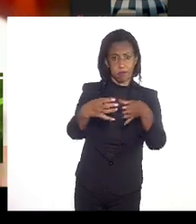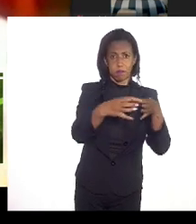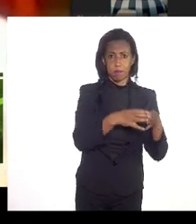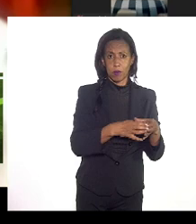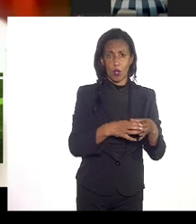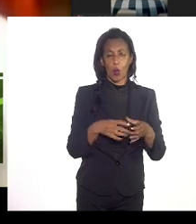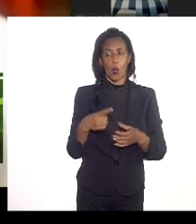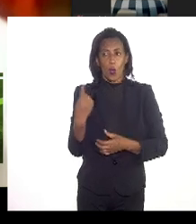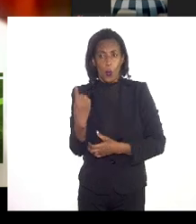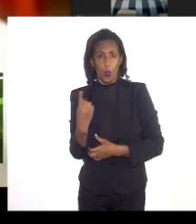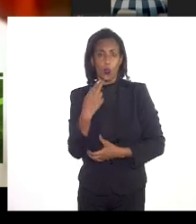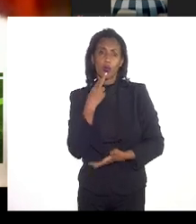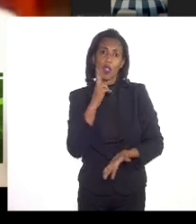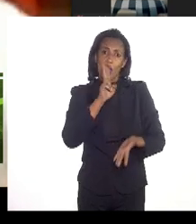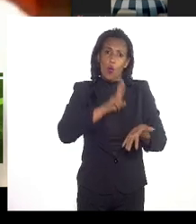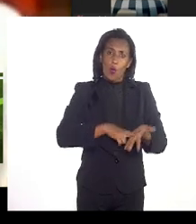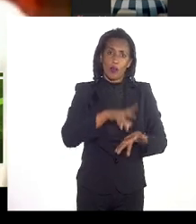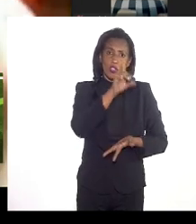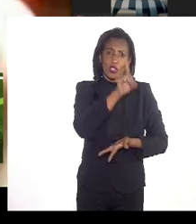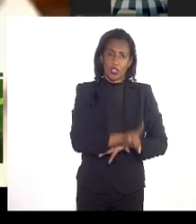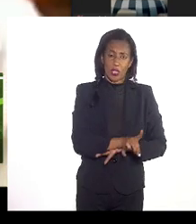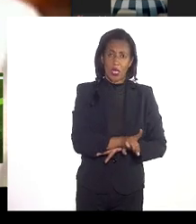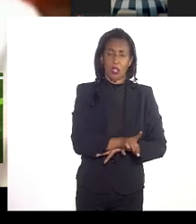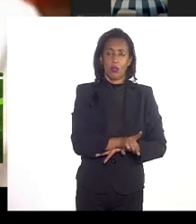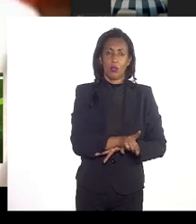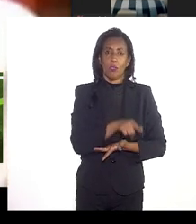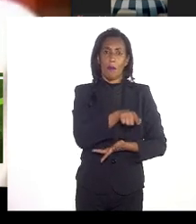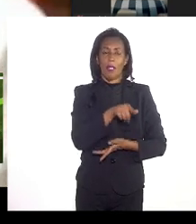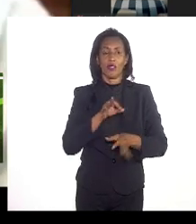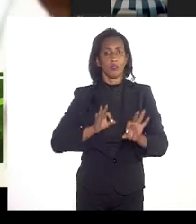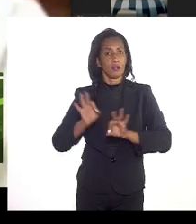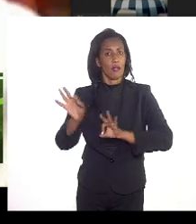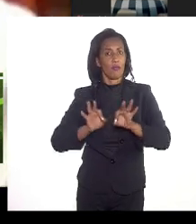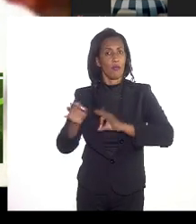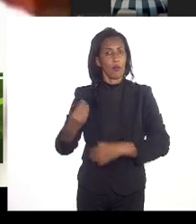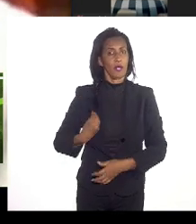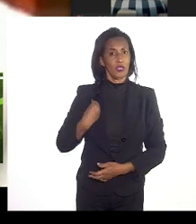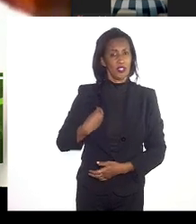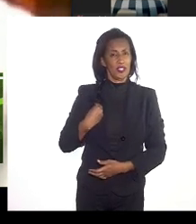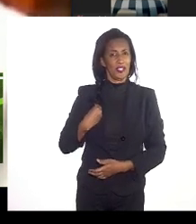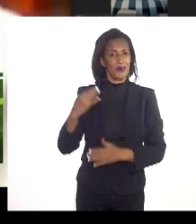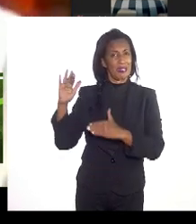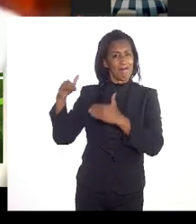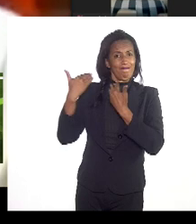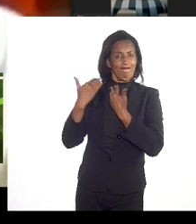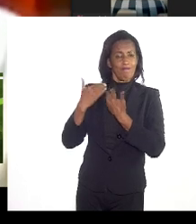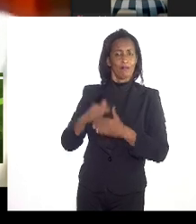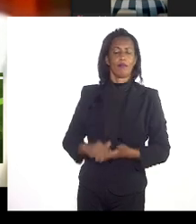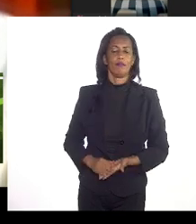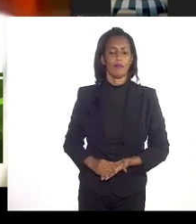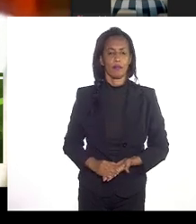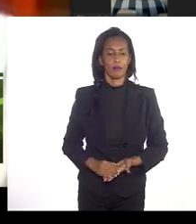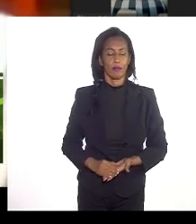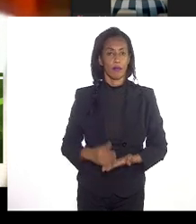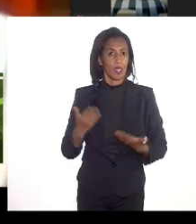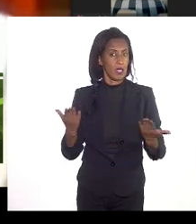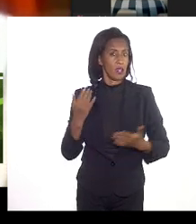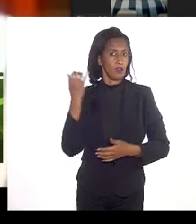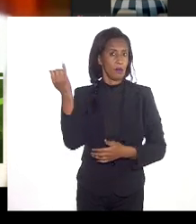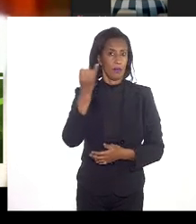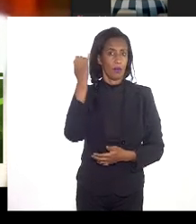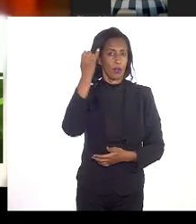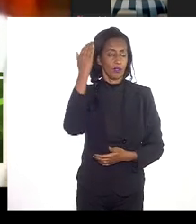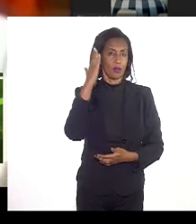buscam o reconhecimento desses direitos a partir do momento que essas formas de vida são ameaçadas, né? E isso é fundamental para a